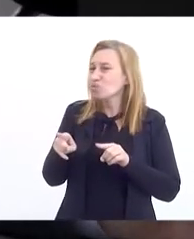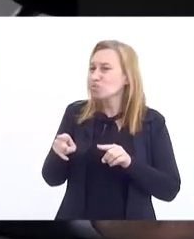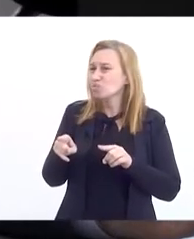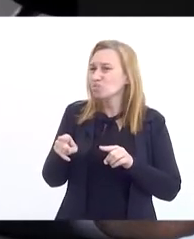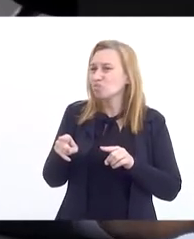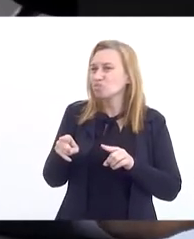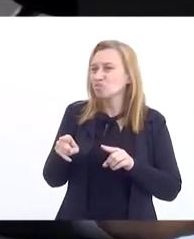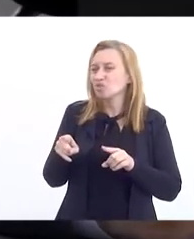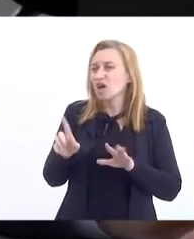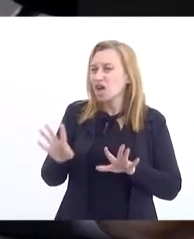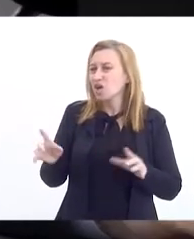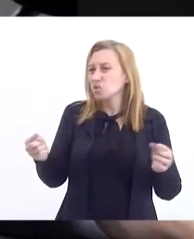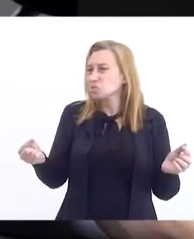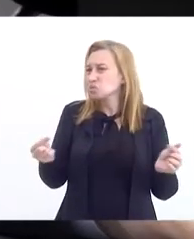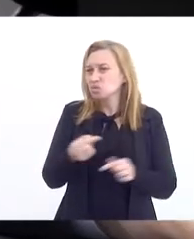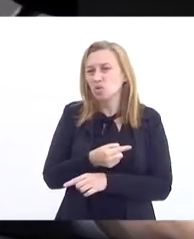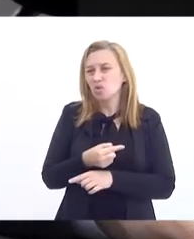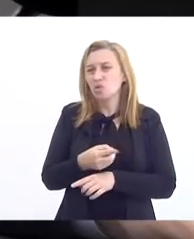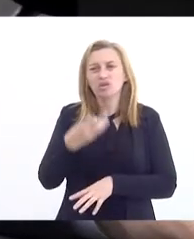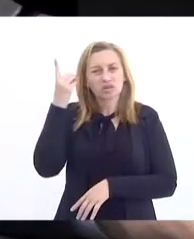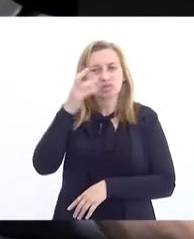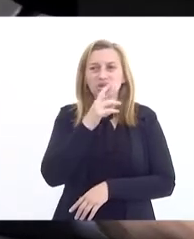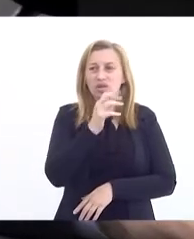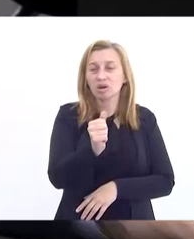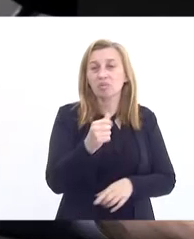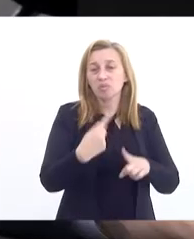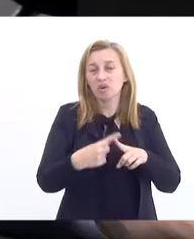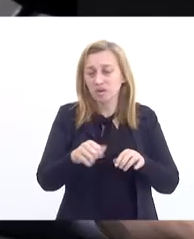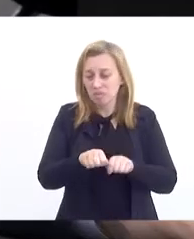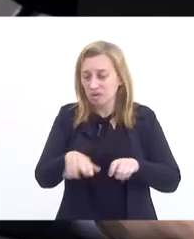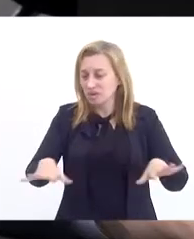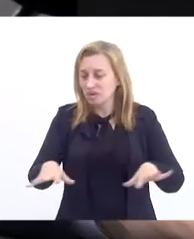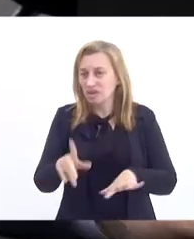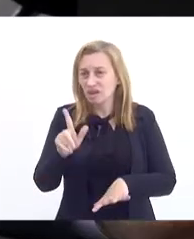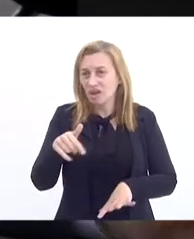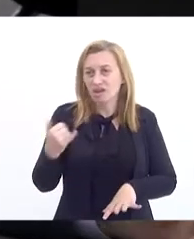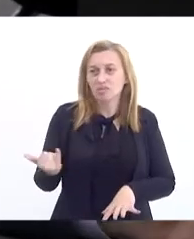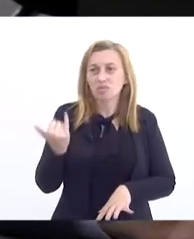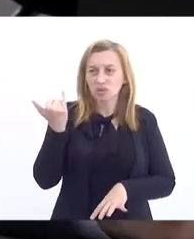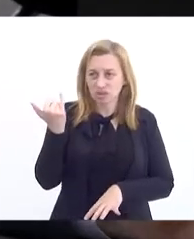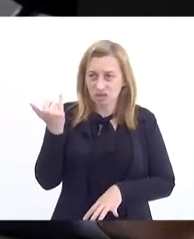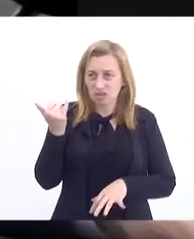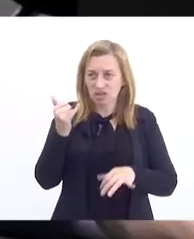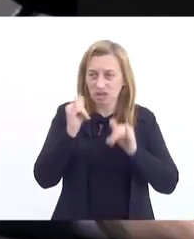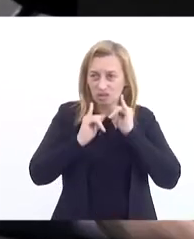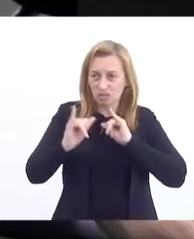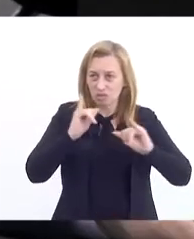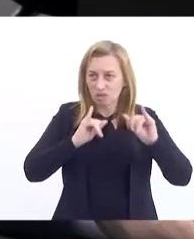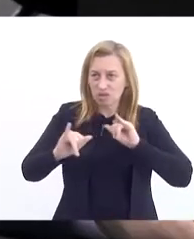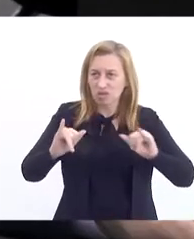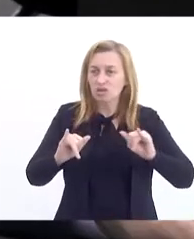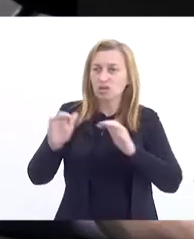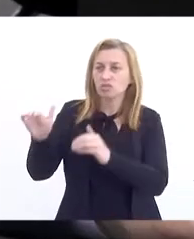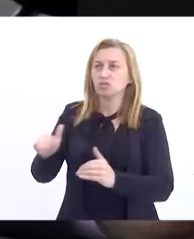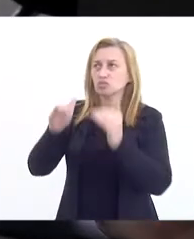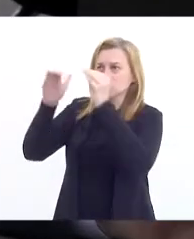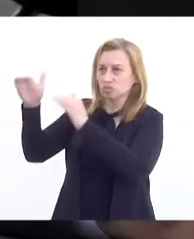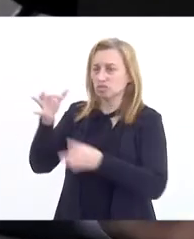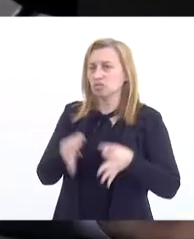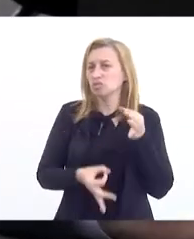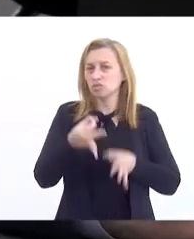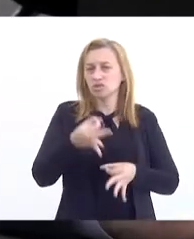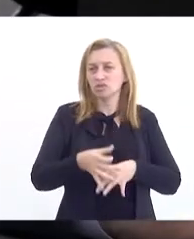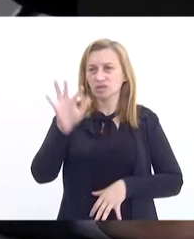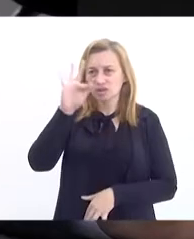porque pandemia é algo absolutamente excepcional, e o próprio Supremo Tribunal Federal fez